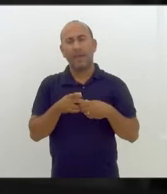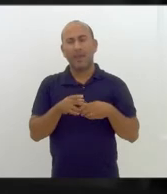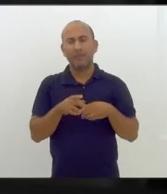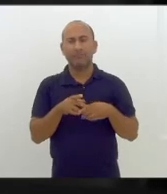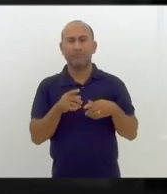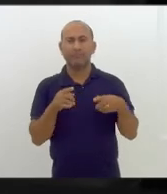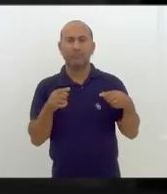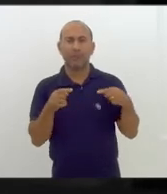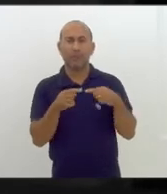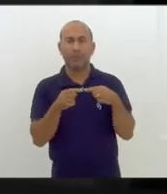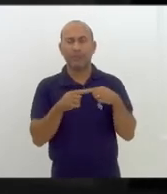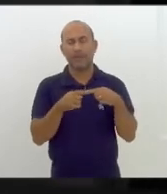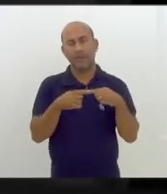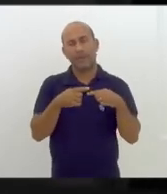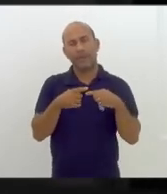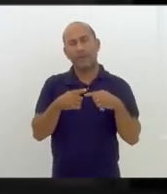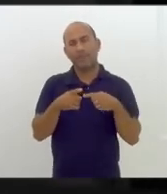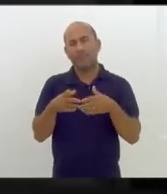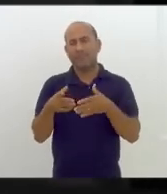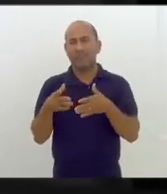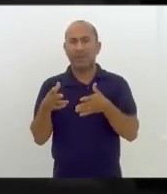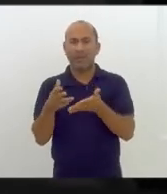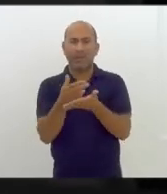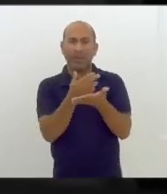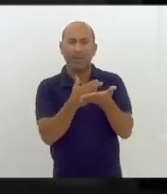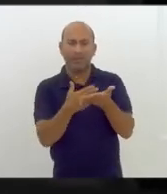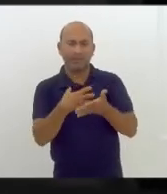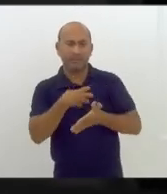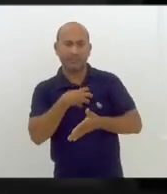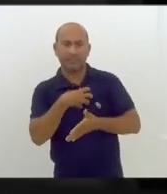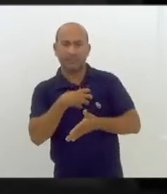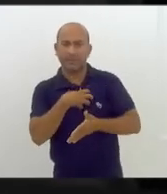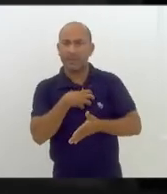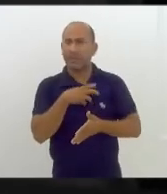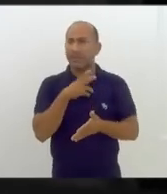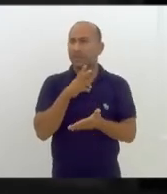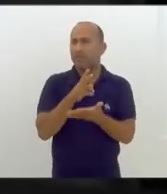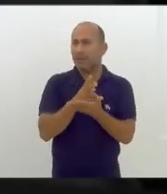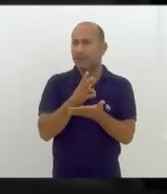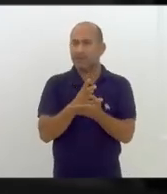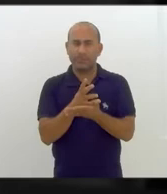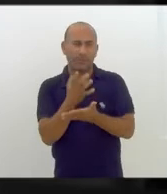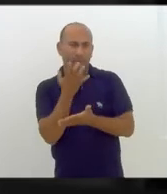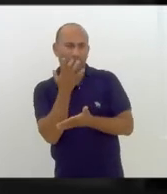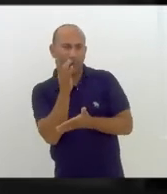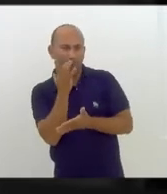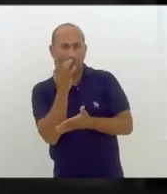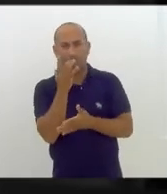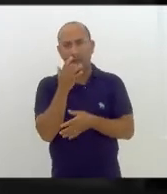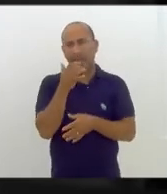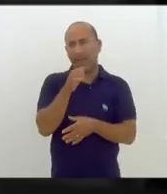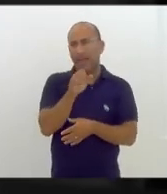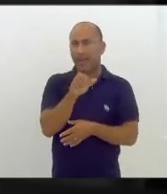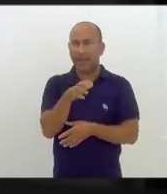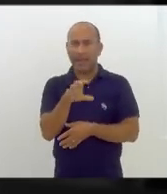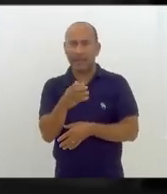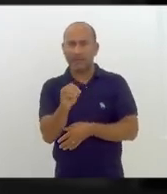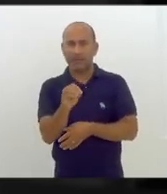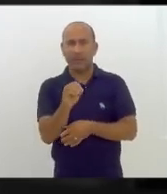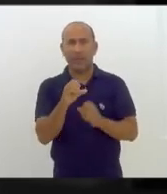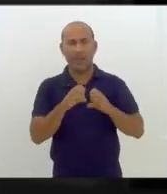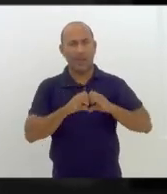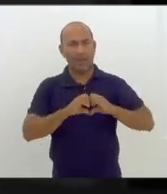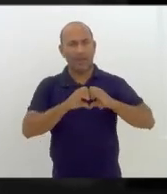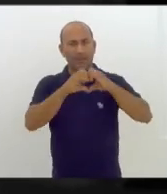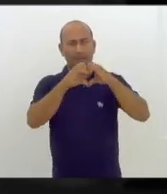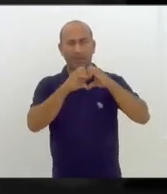sentimentos. Fomos cunhados dos mesmos metais, uma metalurgia de ouro, aço e paixão. Meu pai sempre foi uma